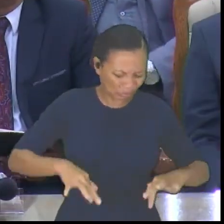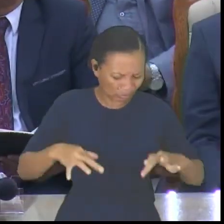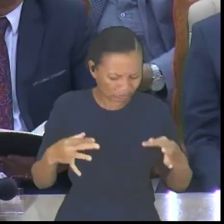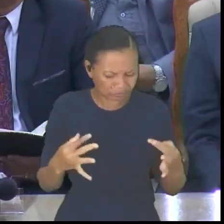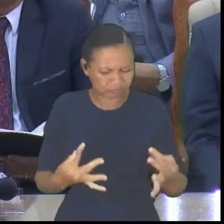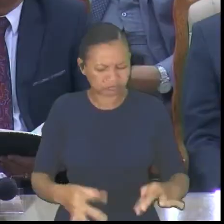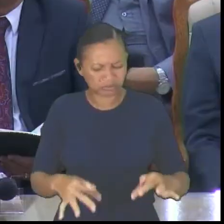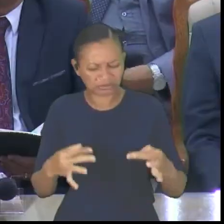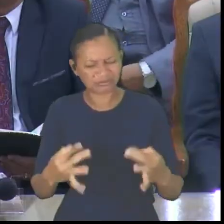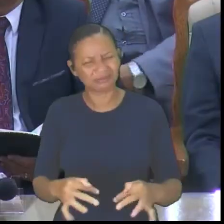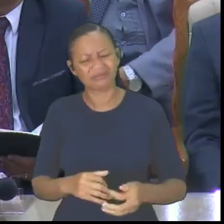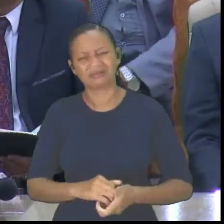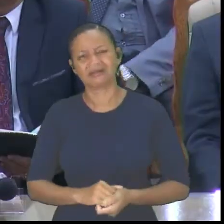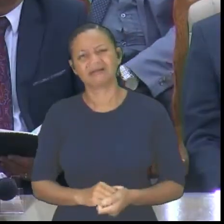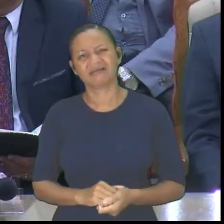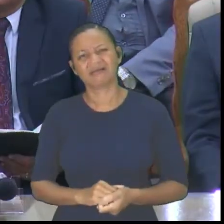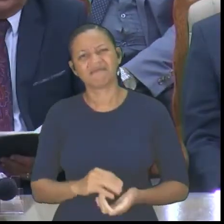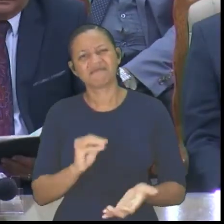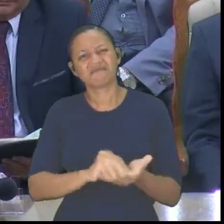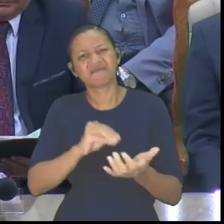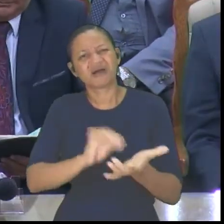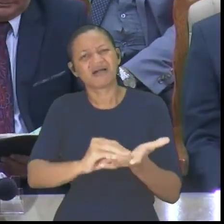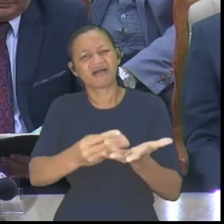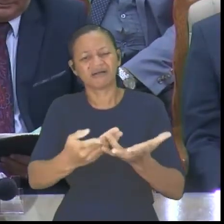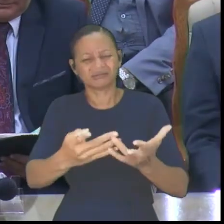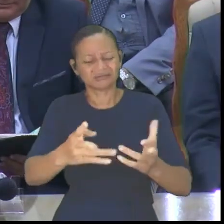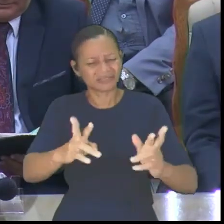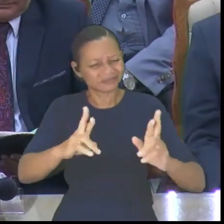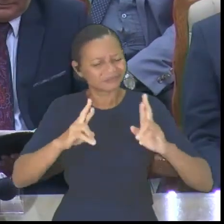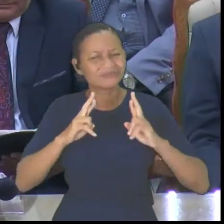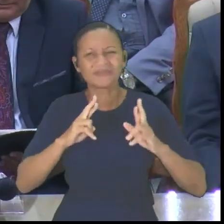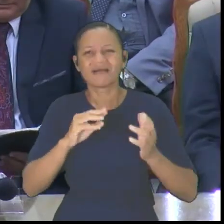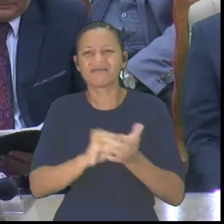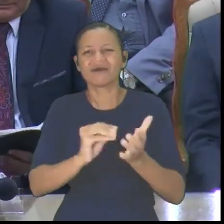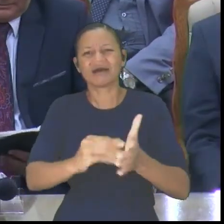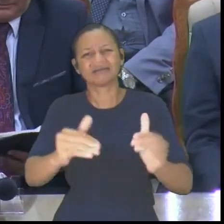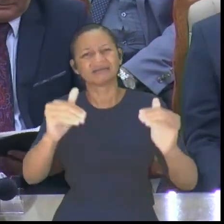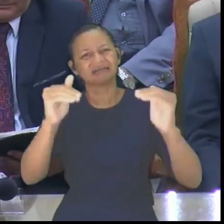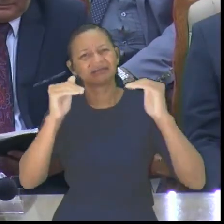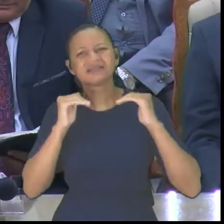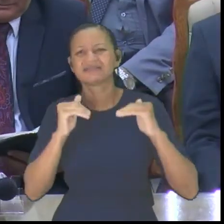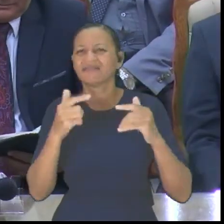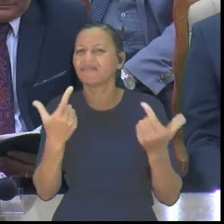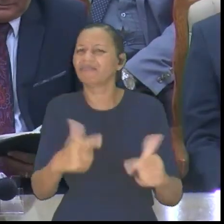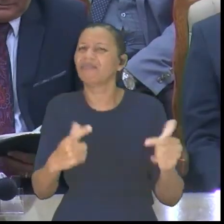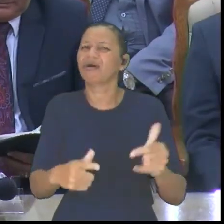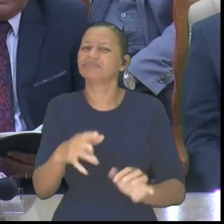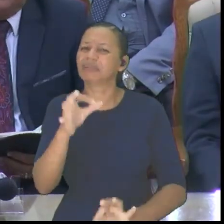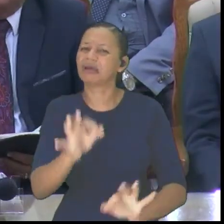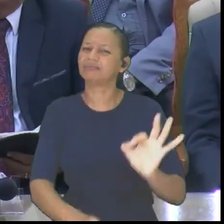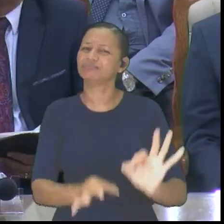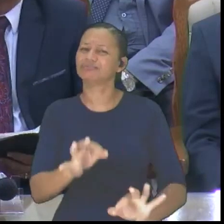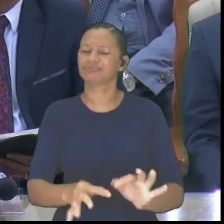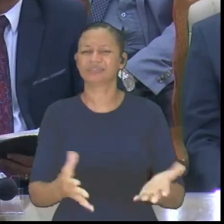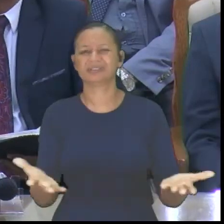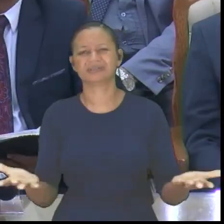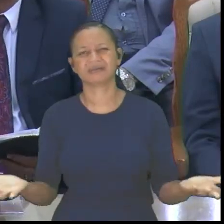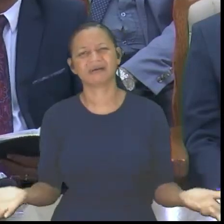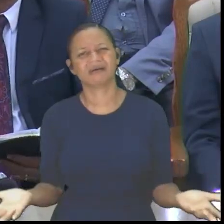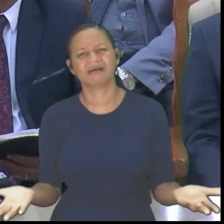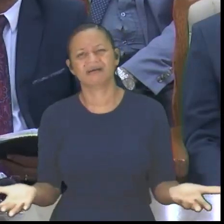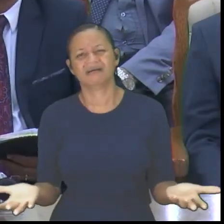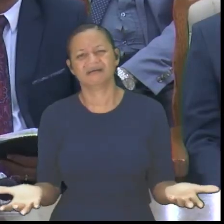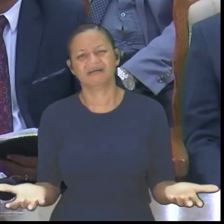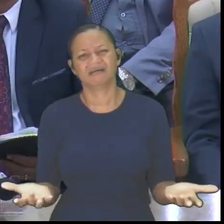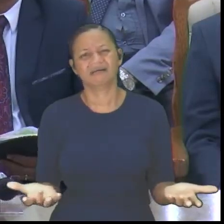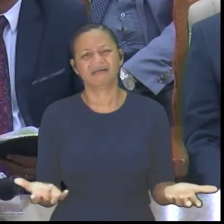e também injustos, porque na maioria das vezes essas pessoas que